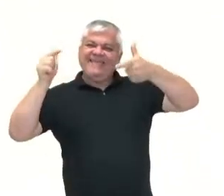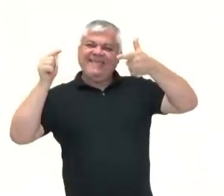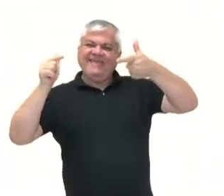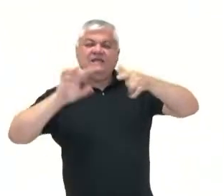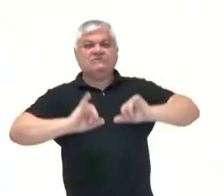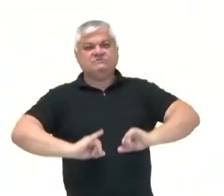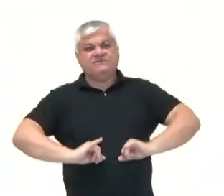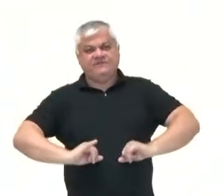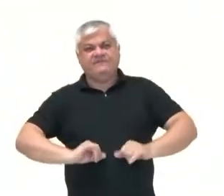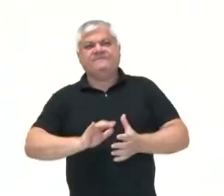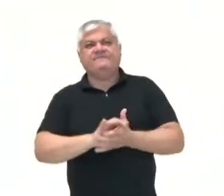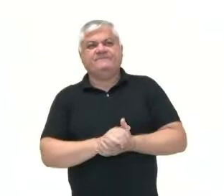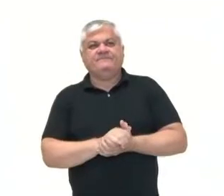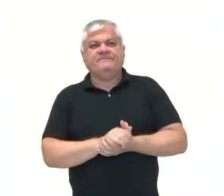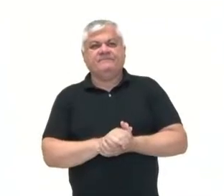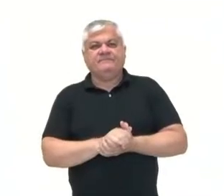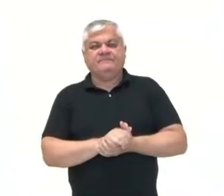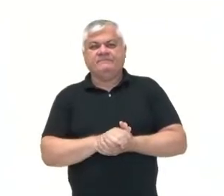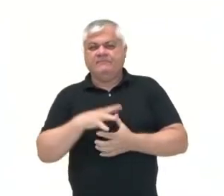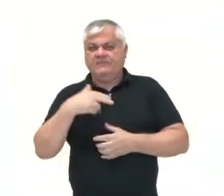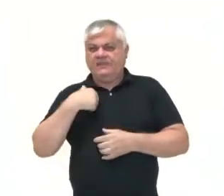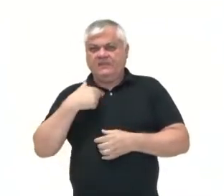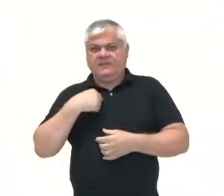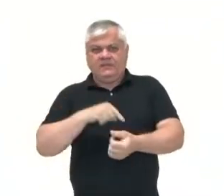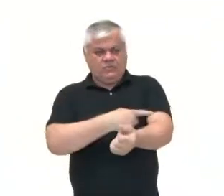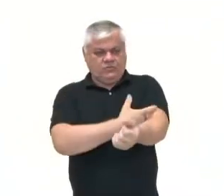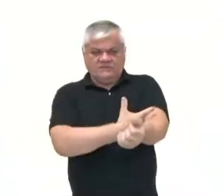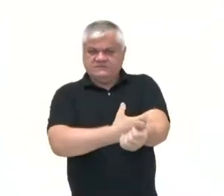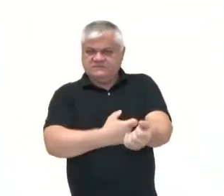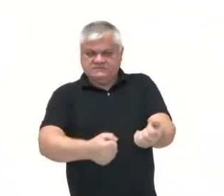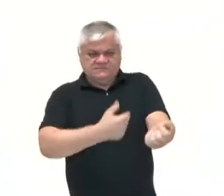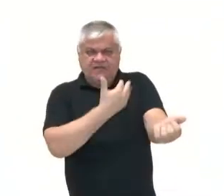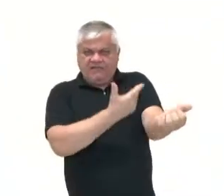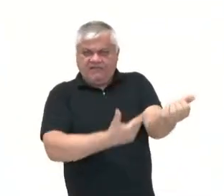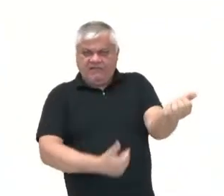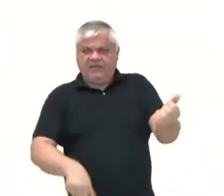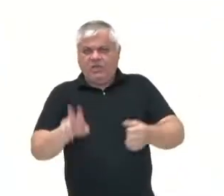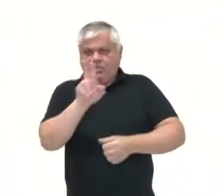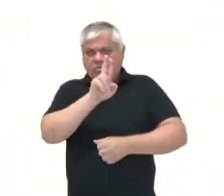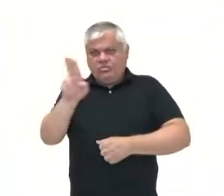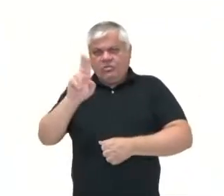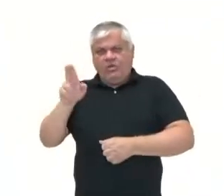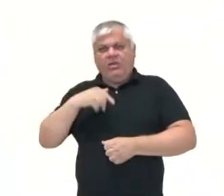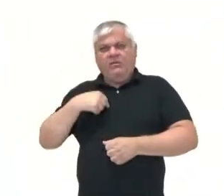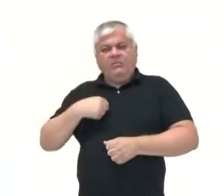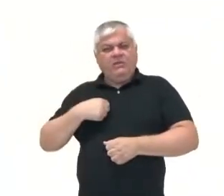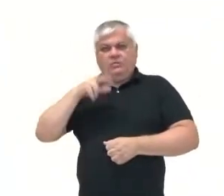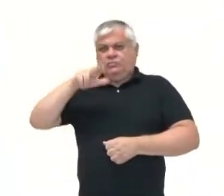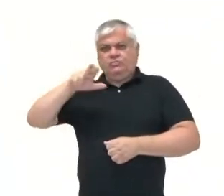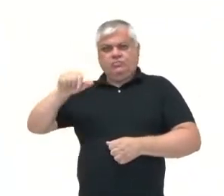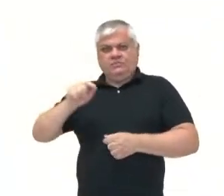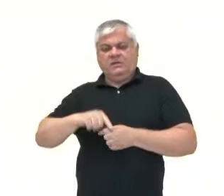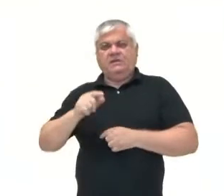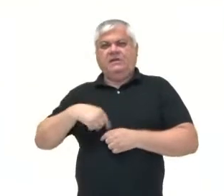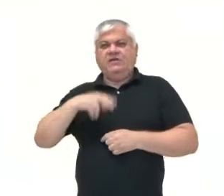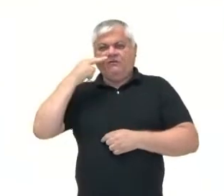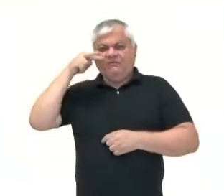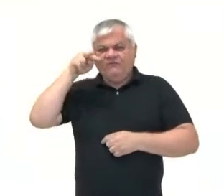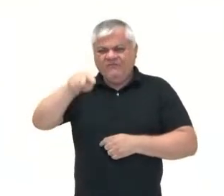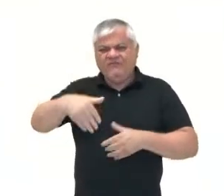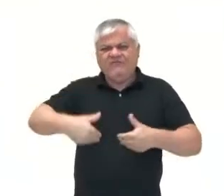sofrer. Não nego meu sangue, não nego meu nome. Olho para a fome